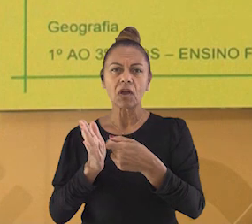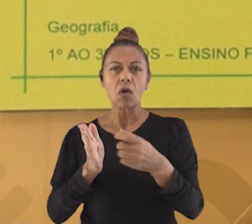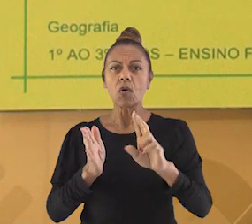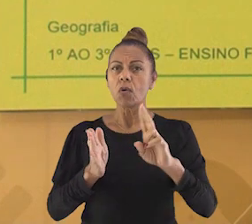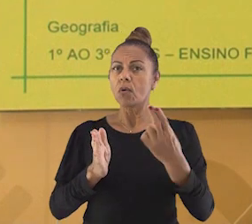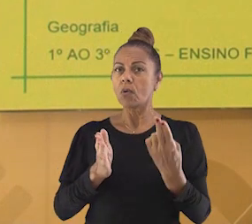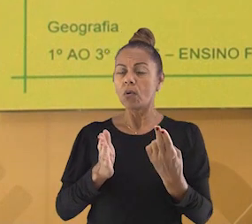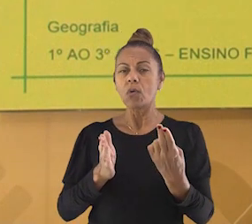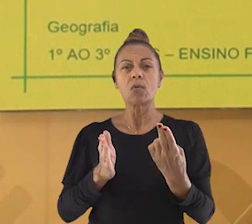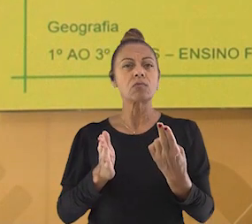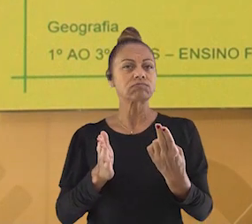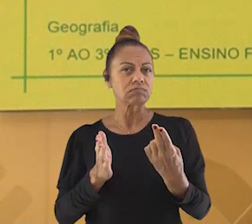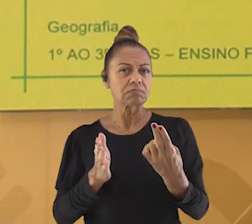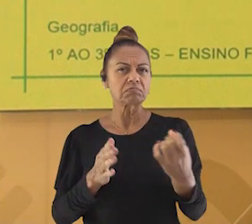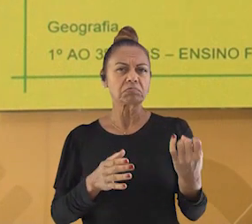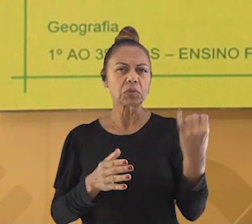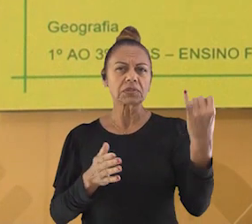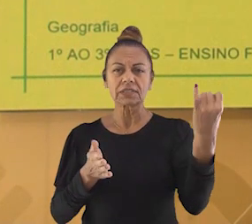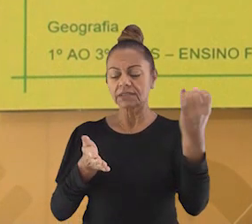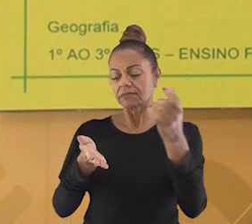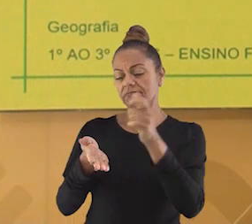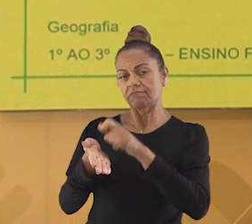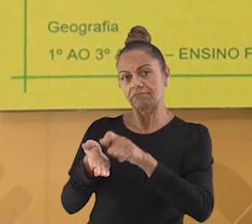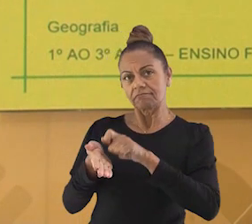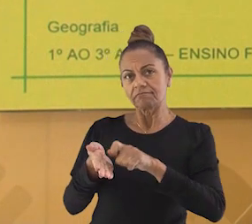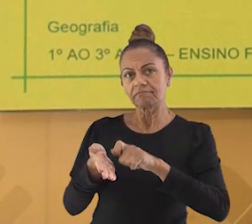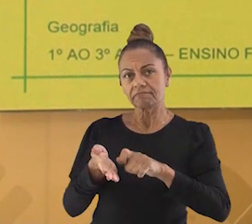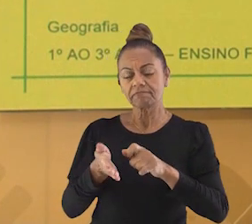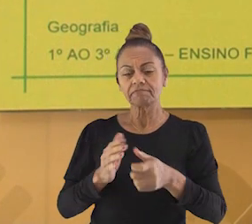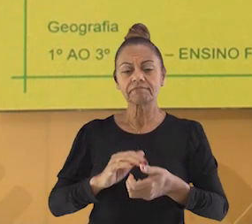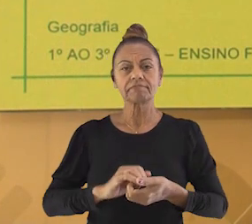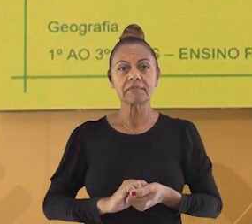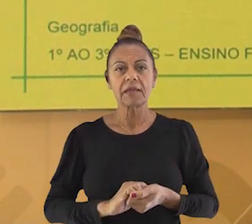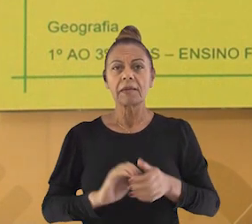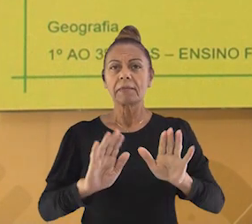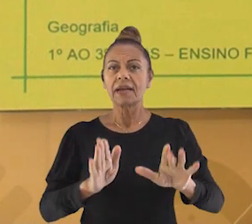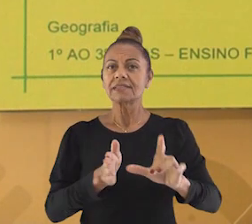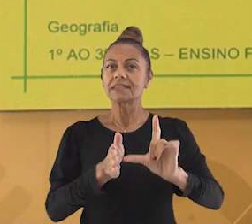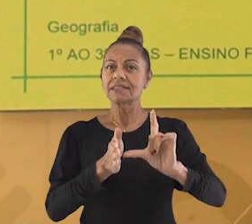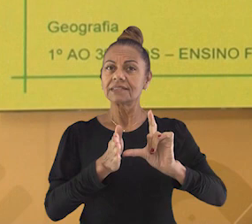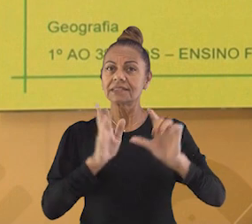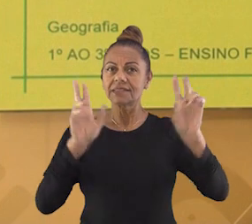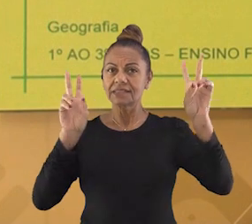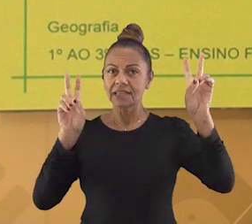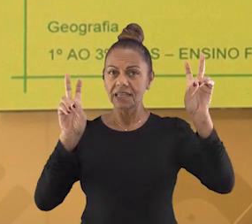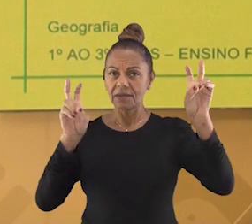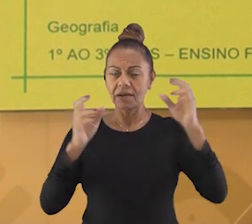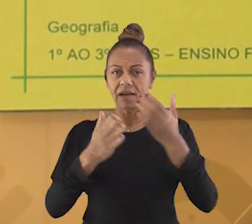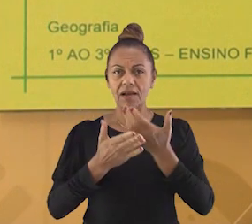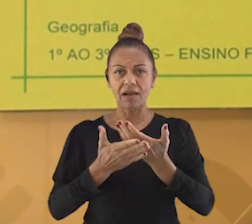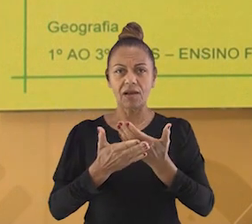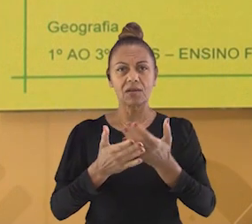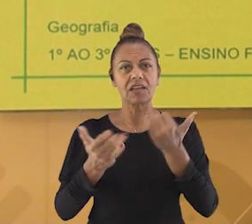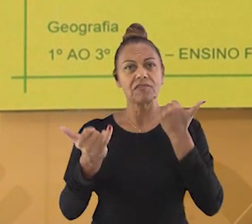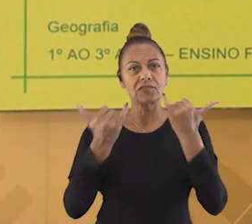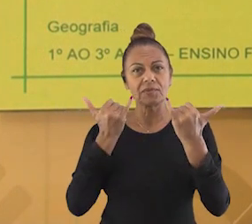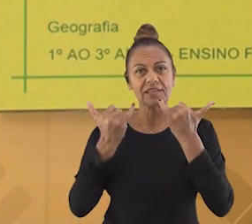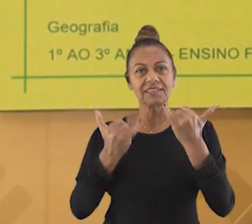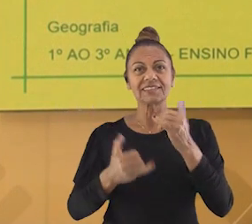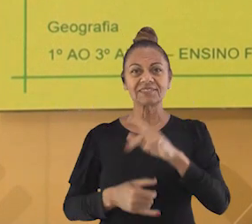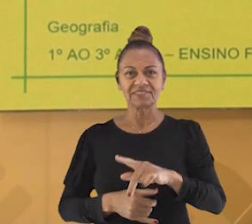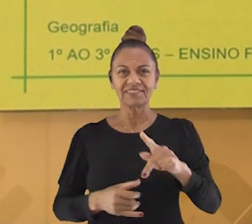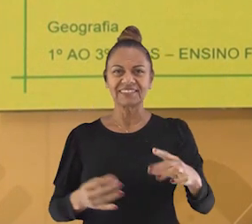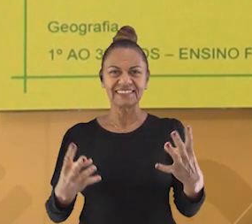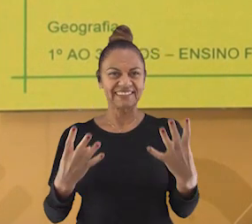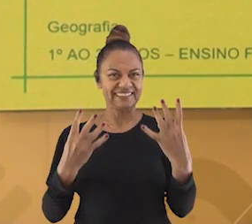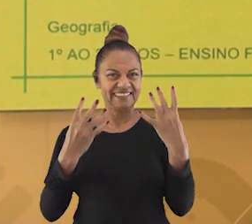partes principais da aula. Mas antes de entrarmos no tema da aula, eu preciso passar algumas informações para os professores e